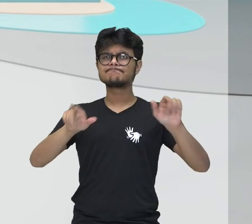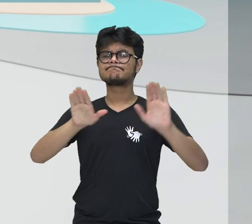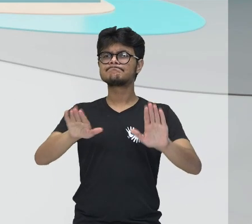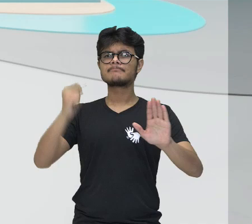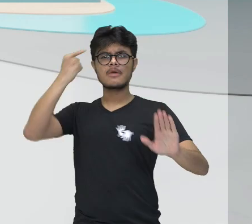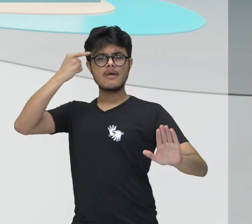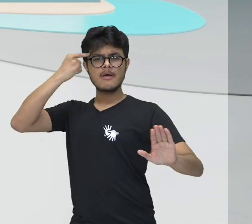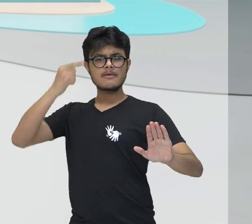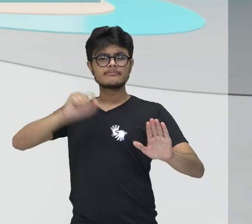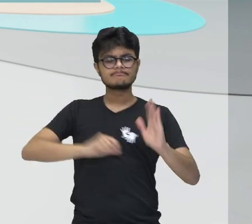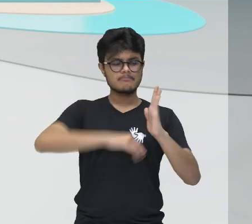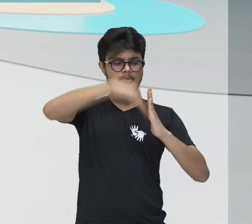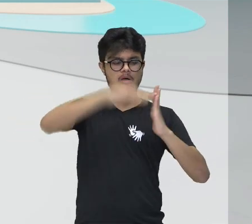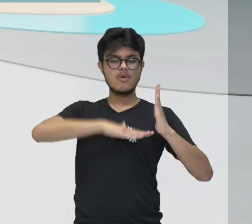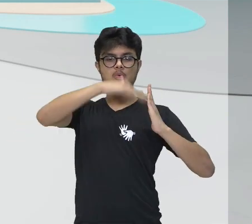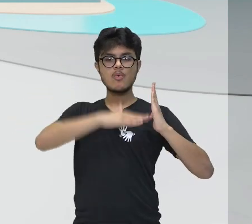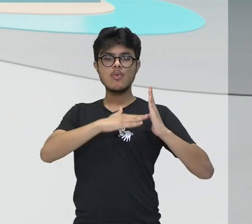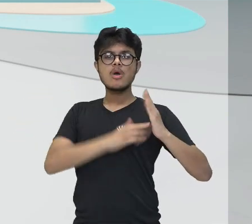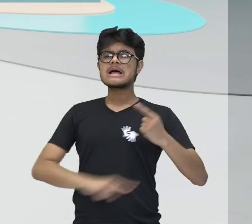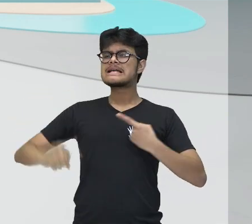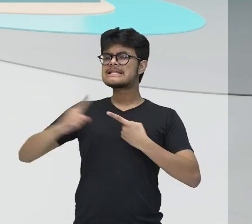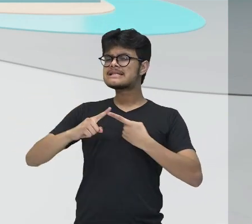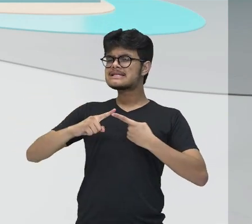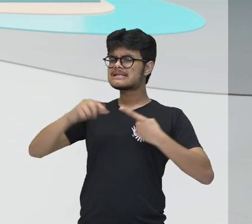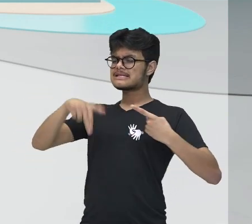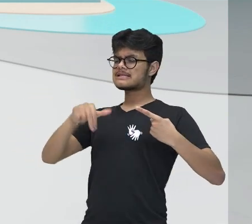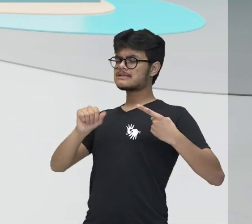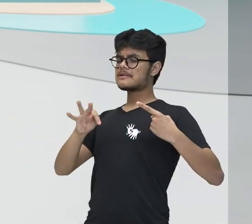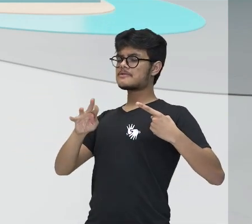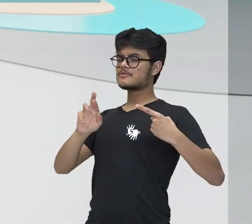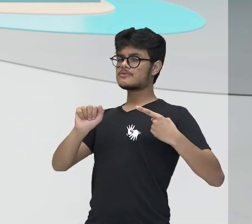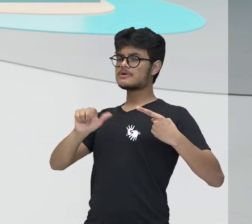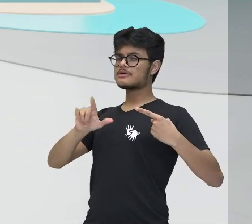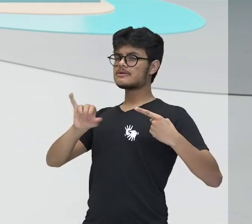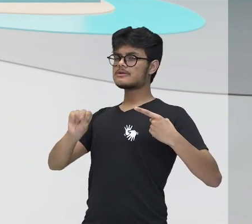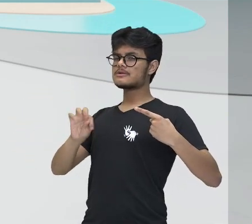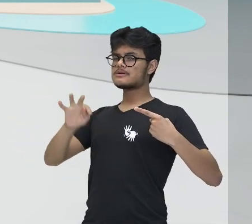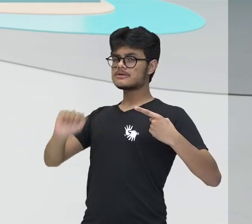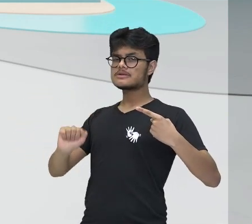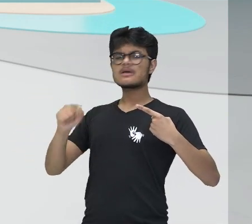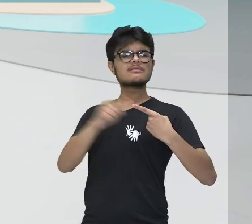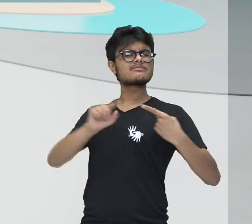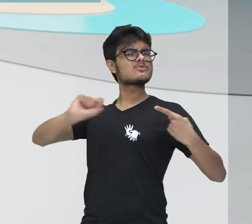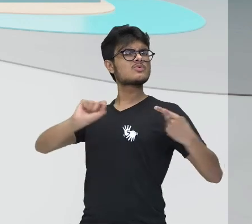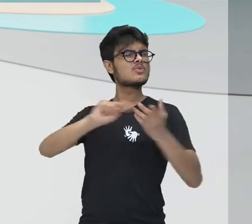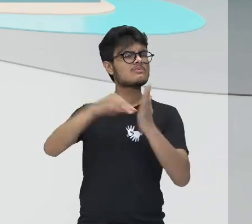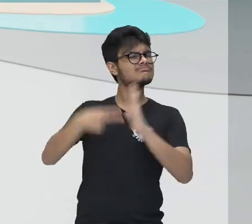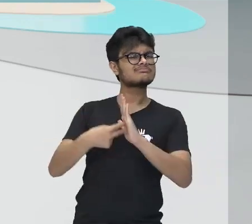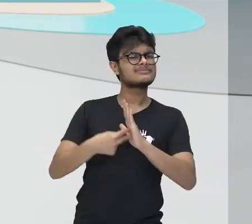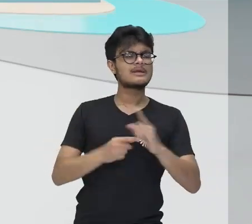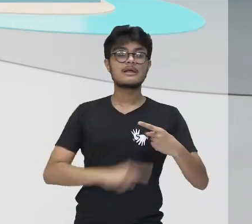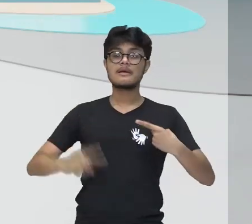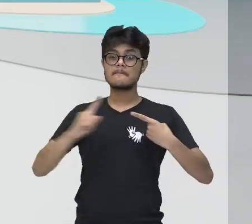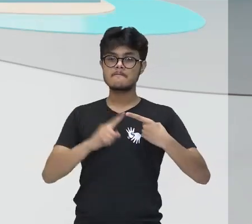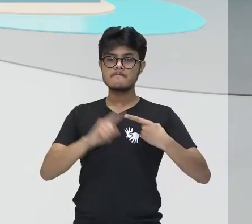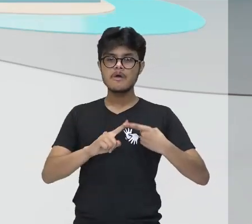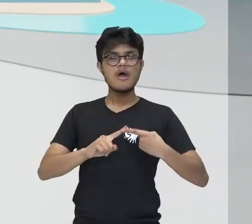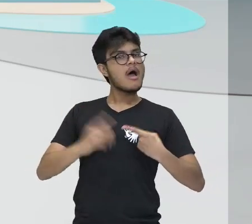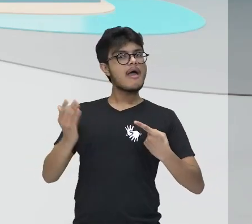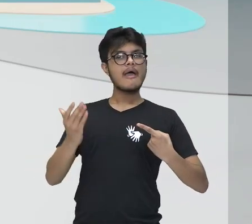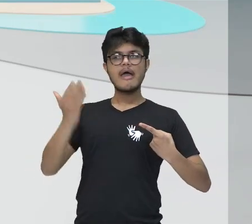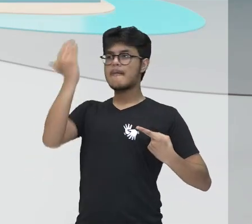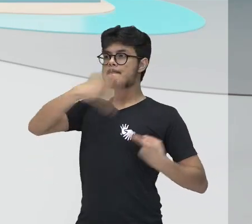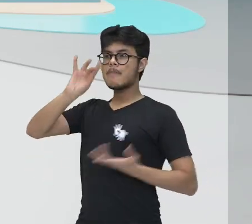produzir pinturas naturalistas. O que é pintura naturalista? Era uma pintura mais real possível.